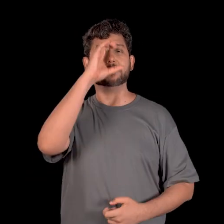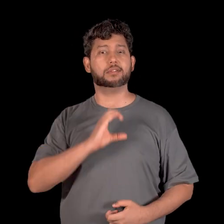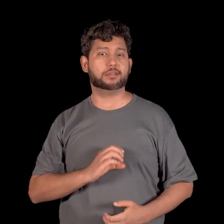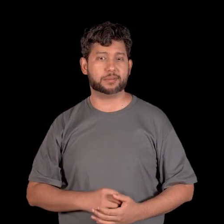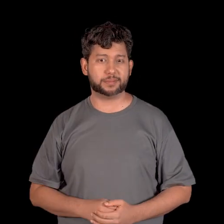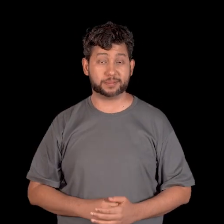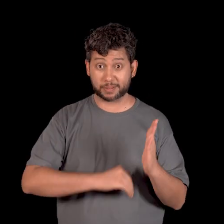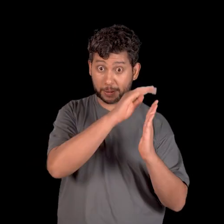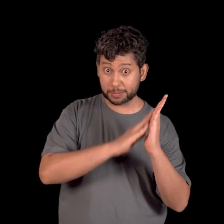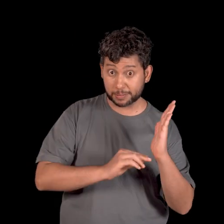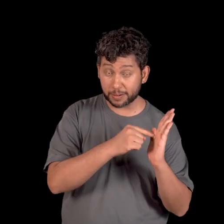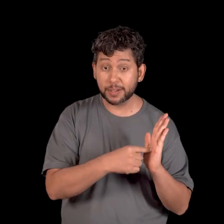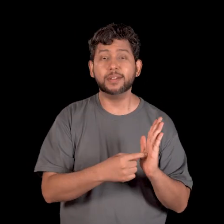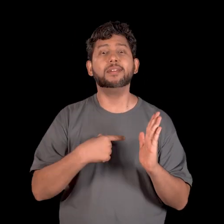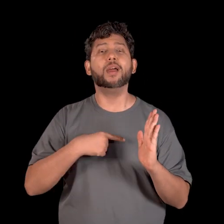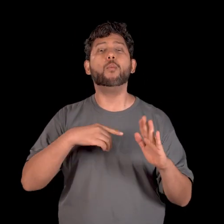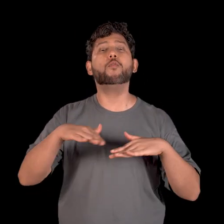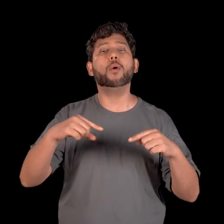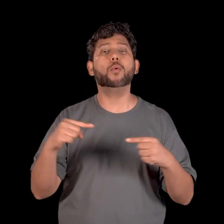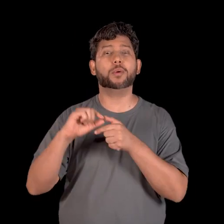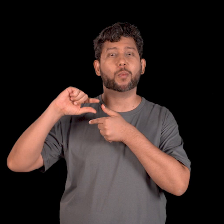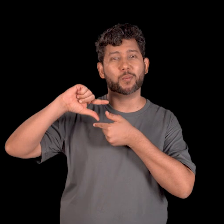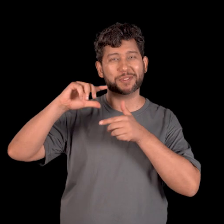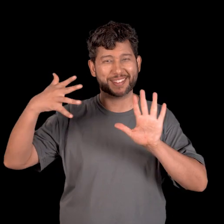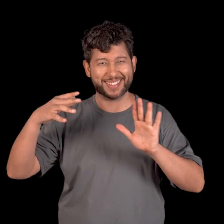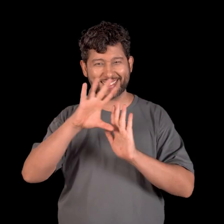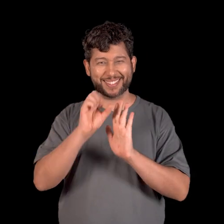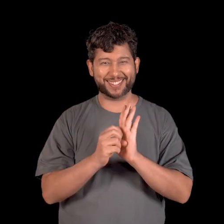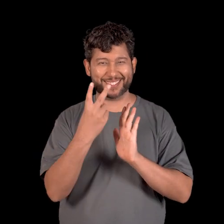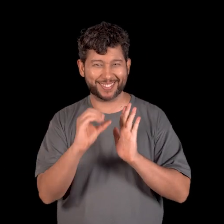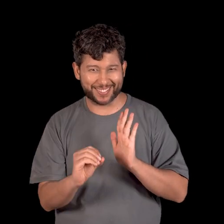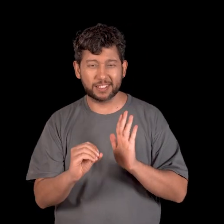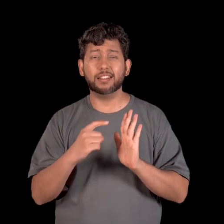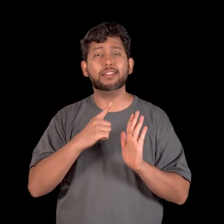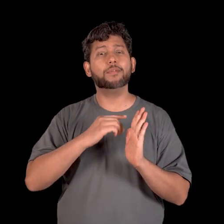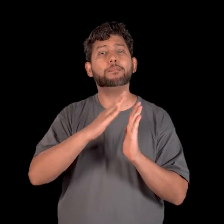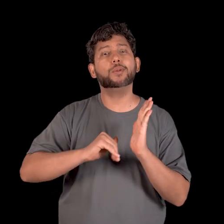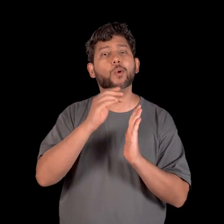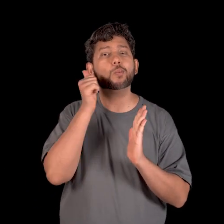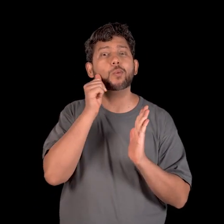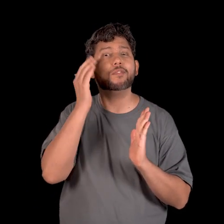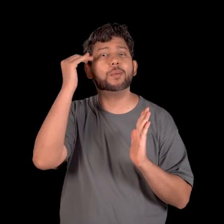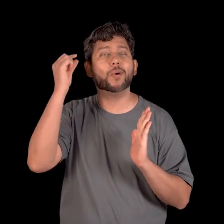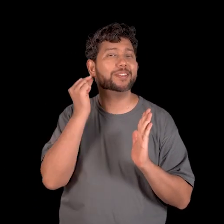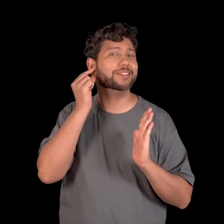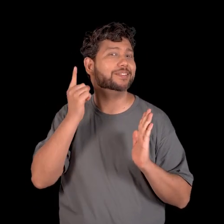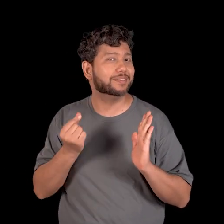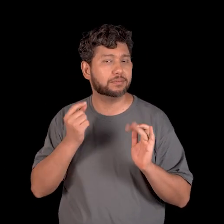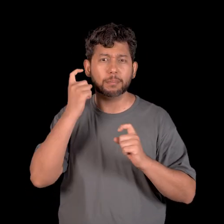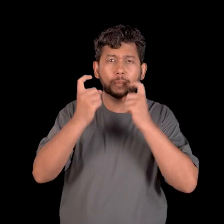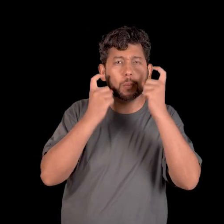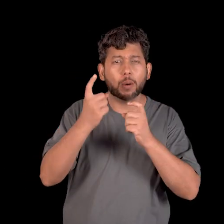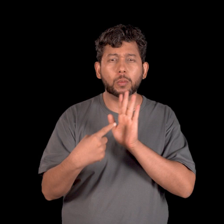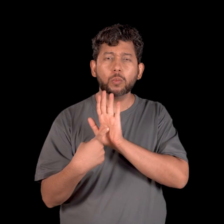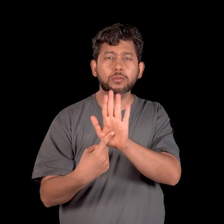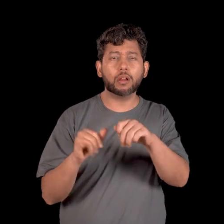cidadania. Nas artes plásticas, o movimento modernista, no século XX, teve como grandes expoentes a pintora Tarsila do